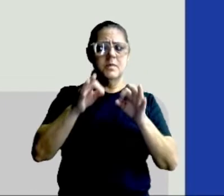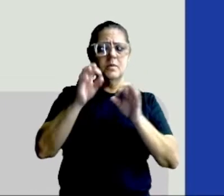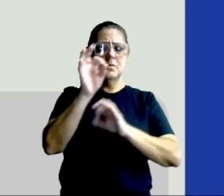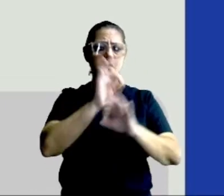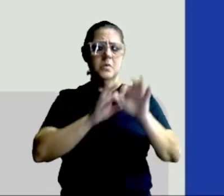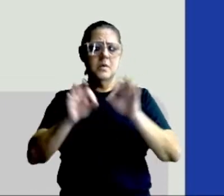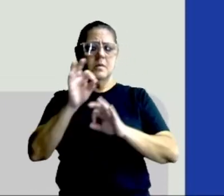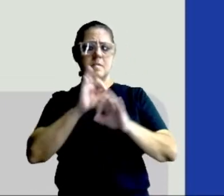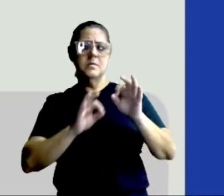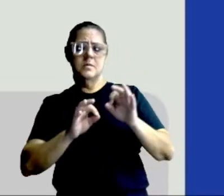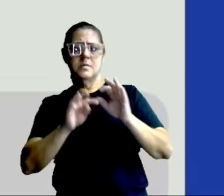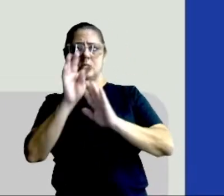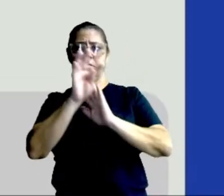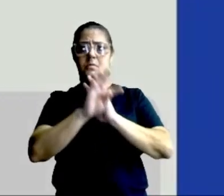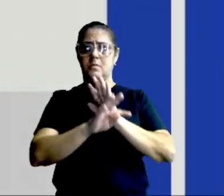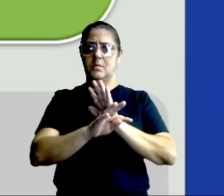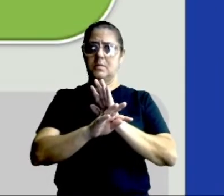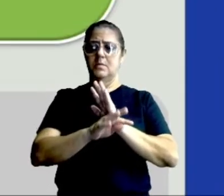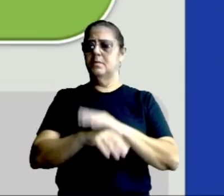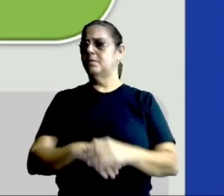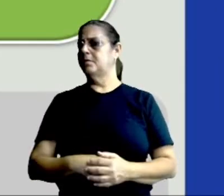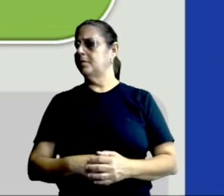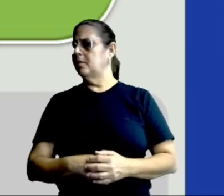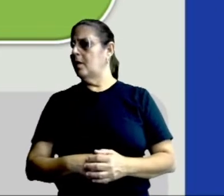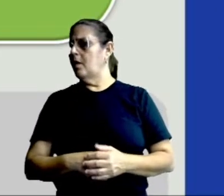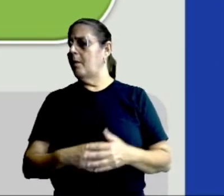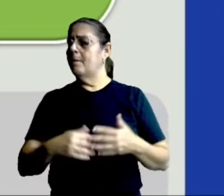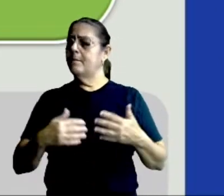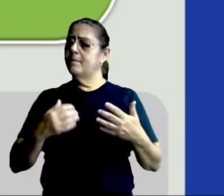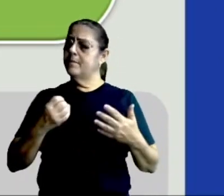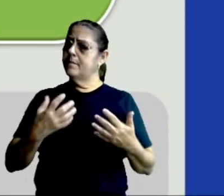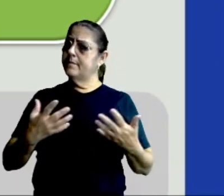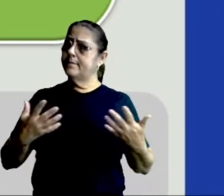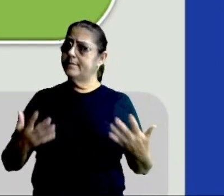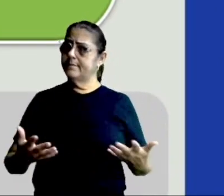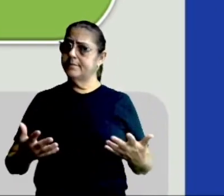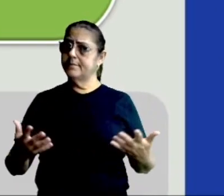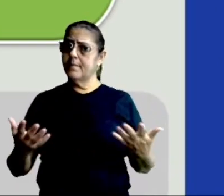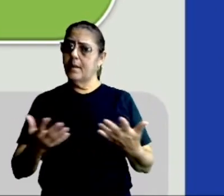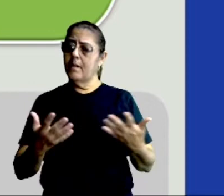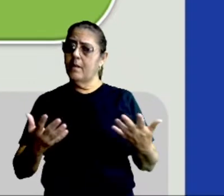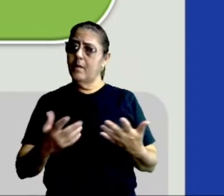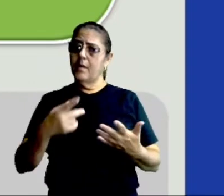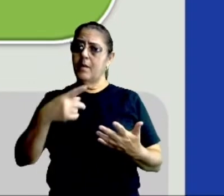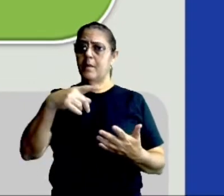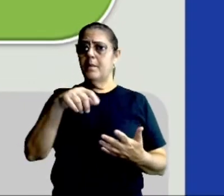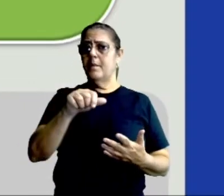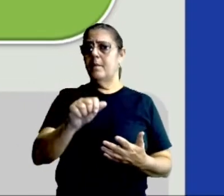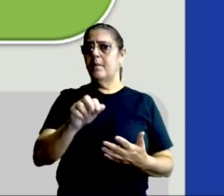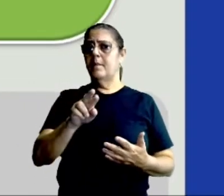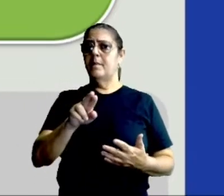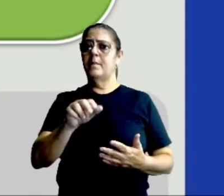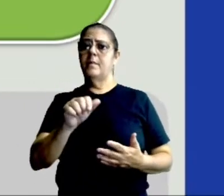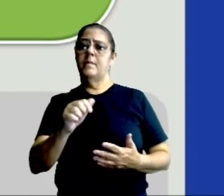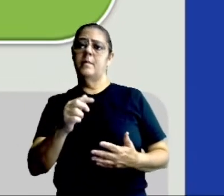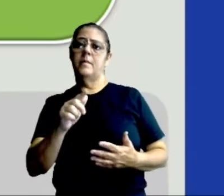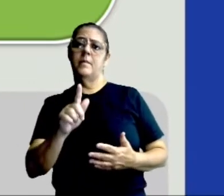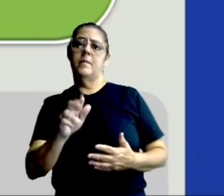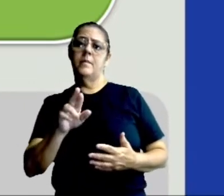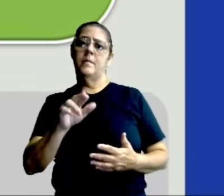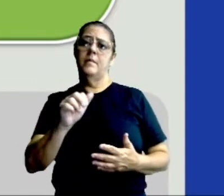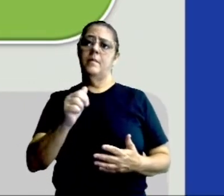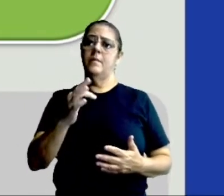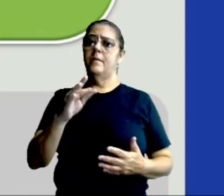de você elaborar um texto vamos saber mais um pouco bom a gente sabe que os parágrafos são essenciais e